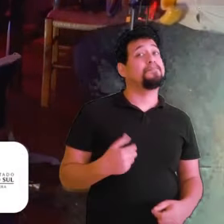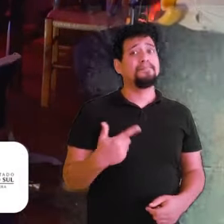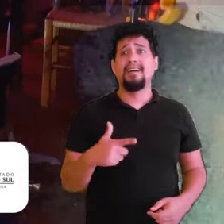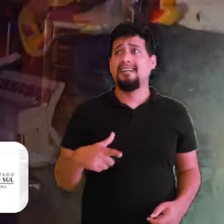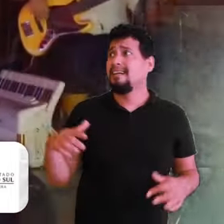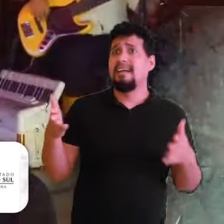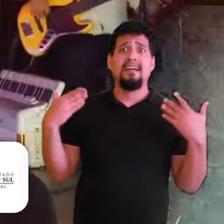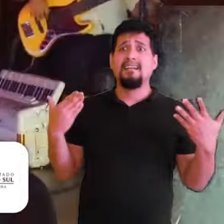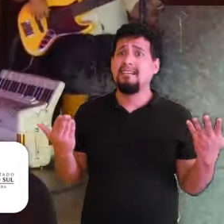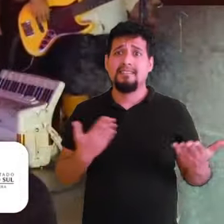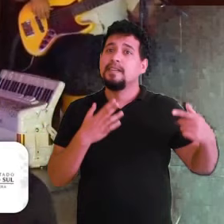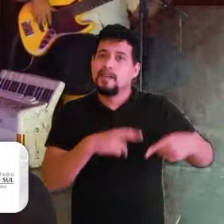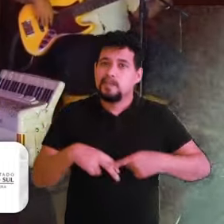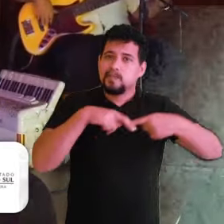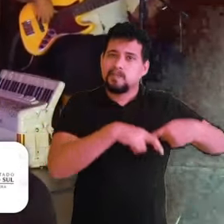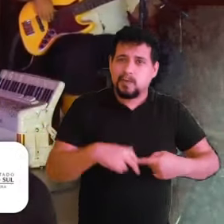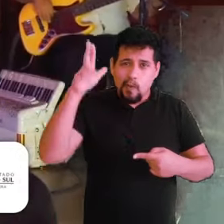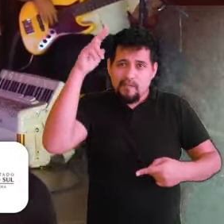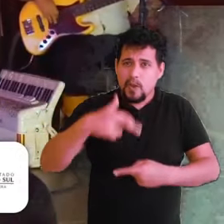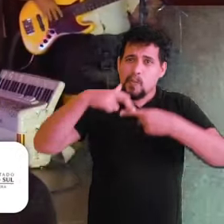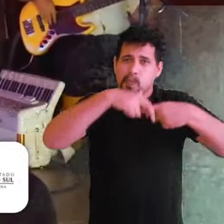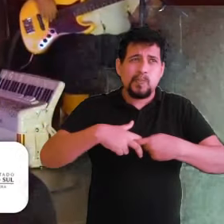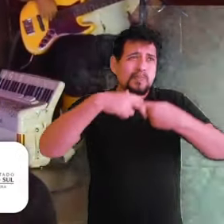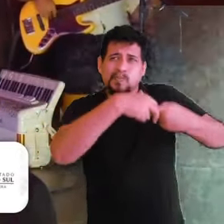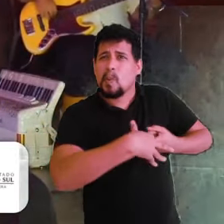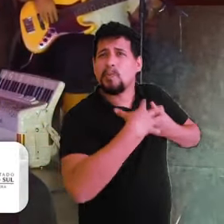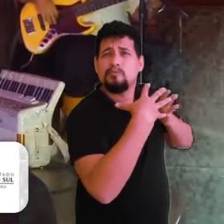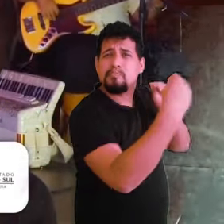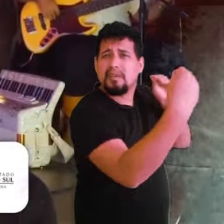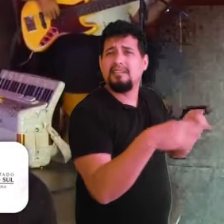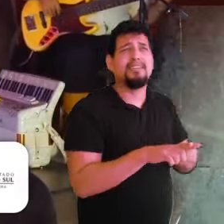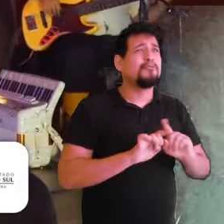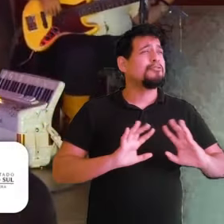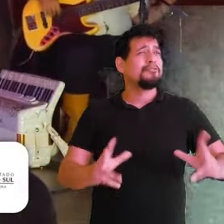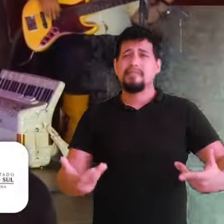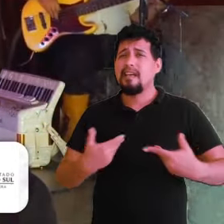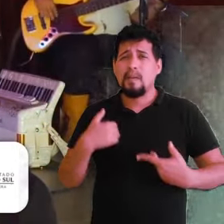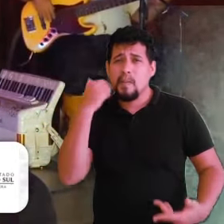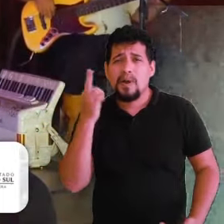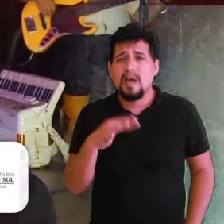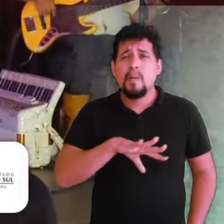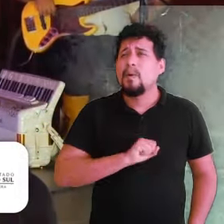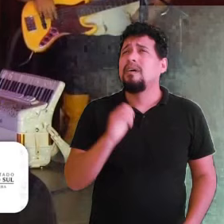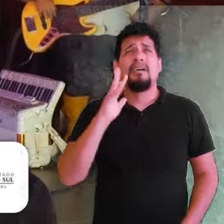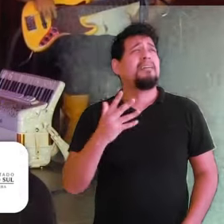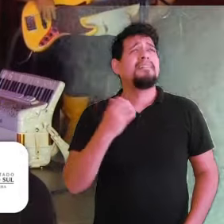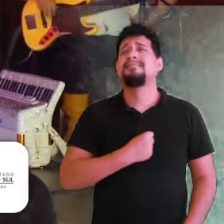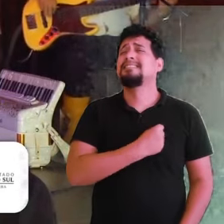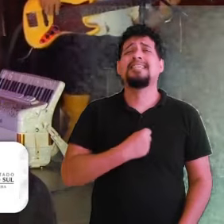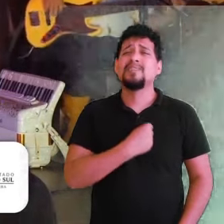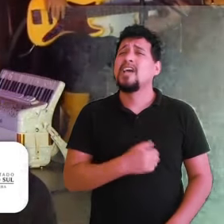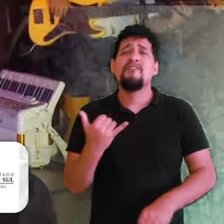na escuridão. Vou buscar minha morena, meu amor, minha paixão. Saudade fere fundo, sem verdade ela judia. Distante do meu amor,